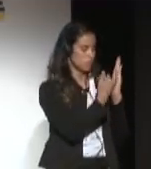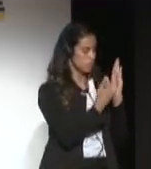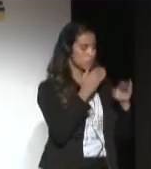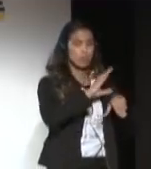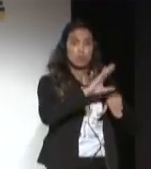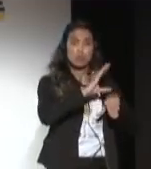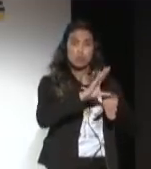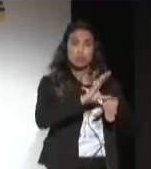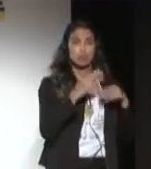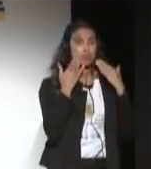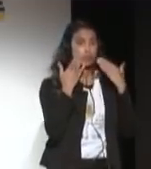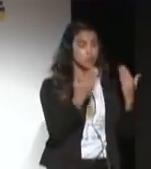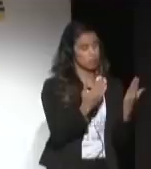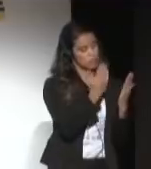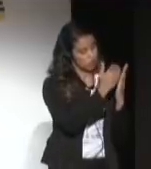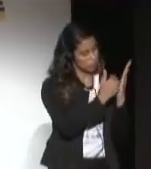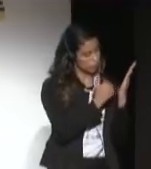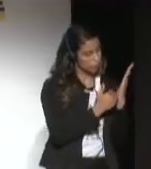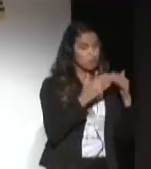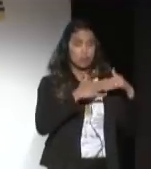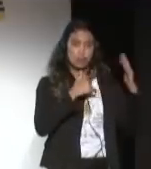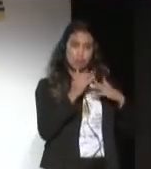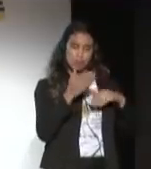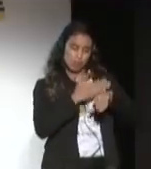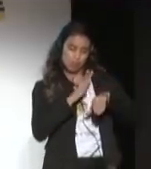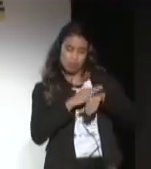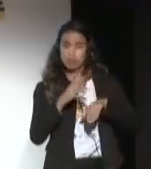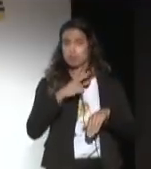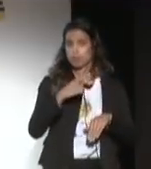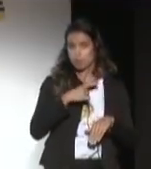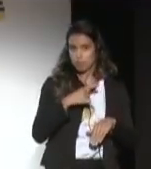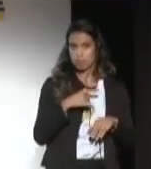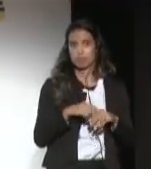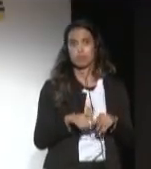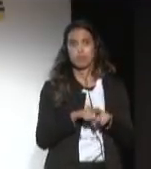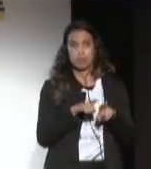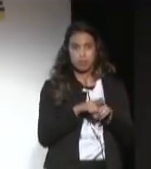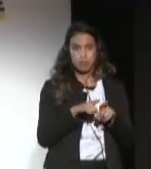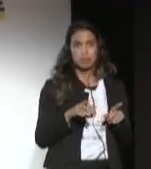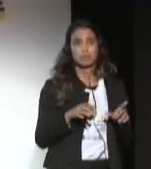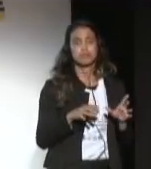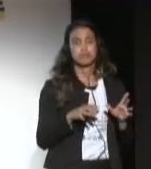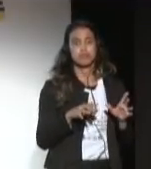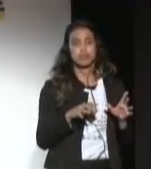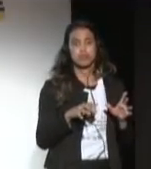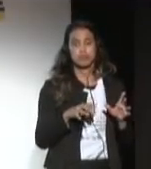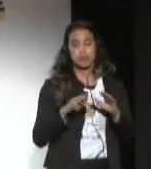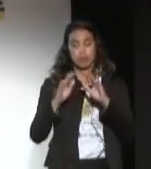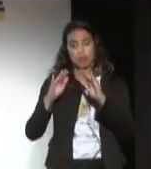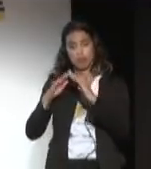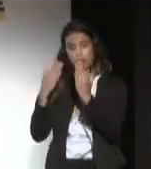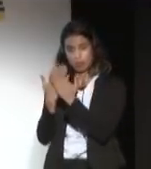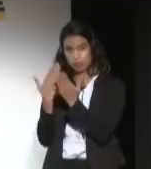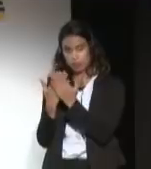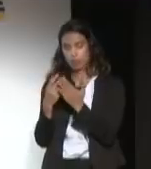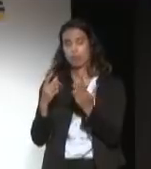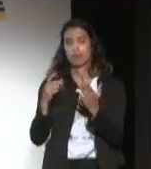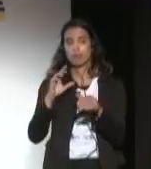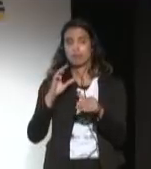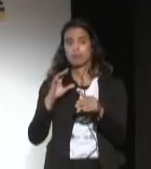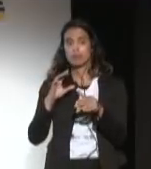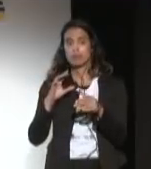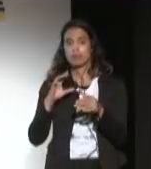aprendizado se dá. E finalmente, os programas têm um relacionamento muito forte com as escolas, que são comprometidas com a criação de contextos